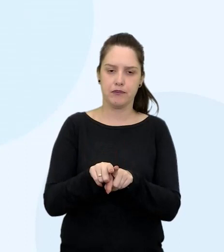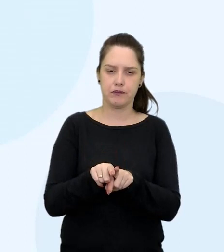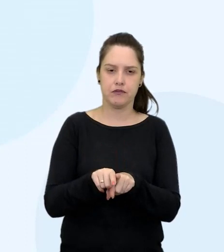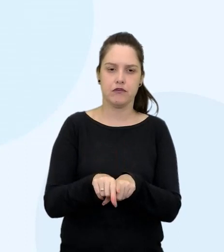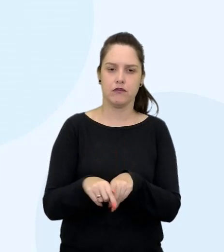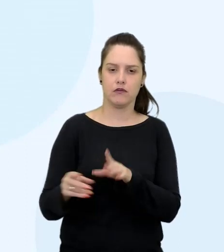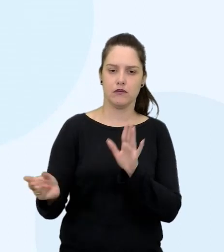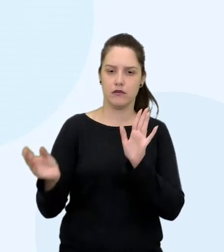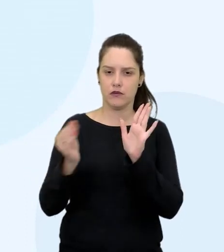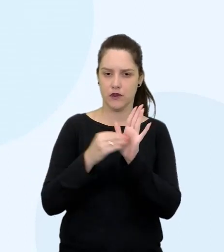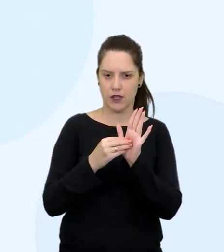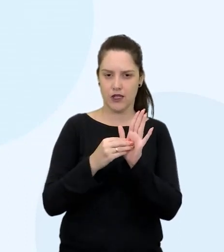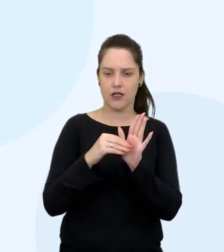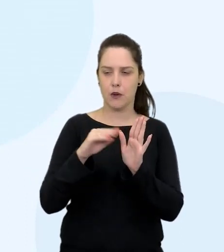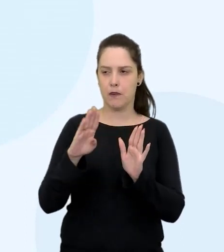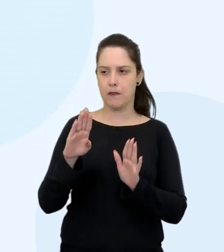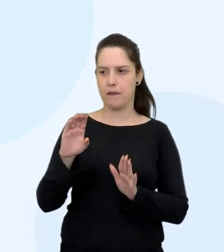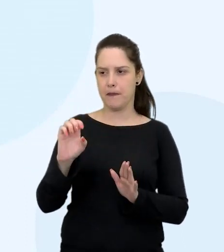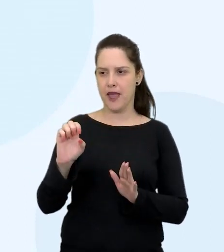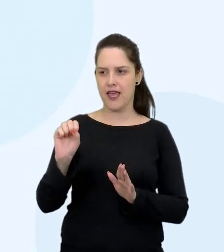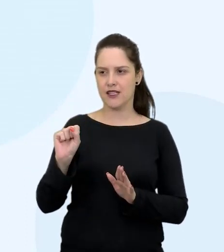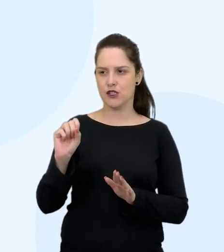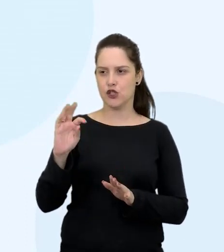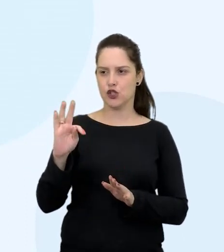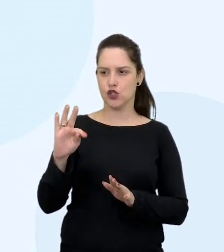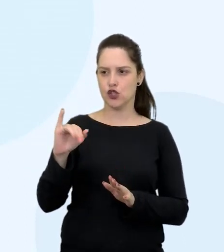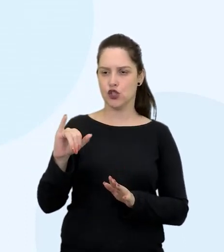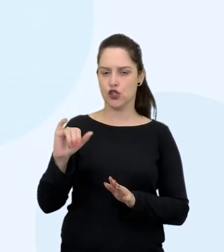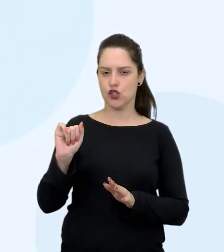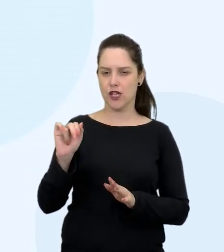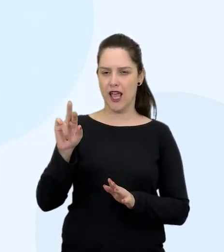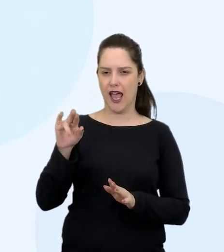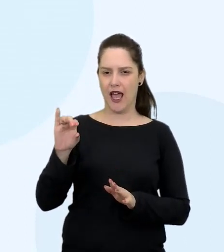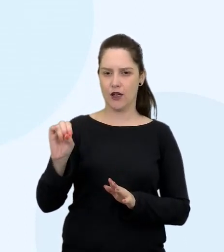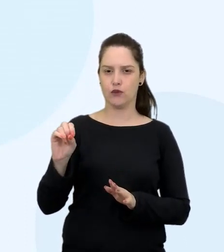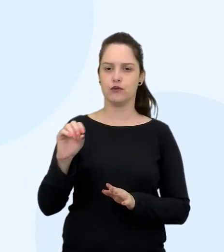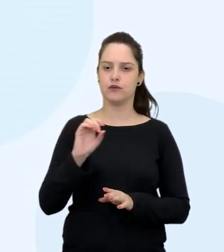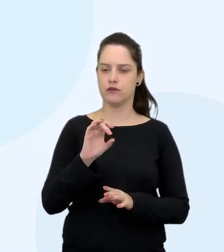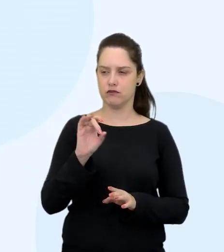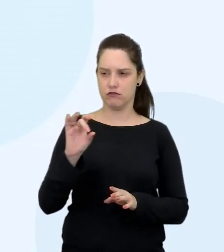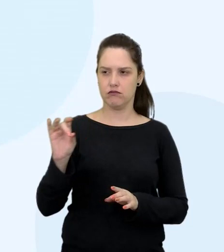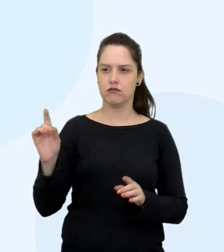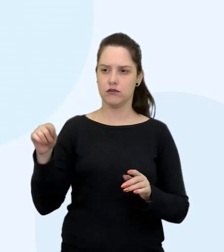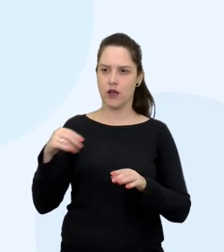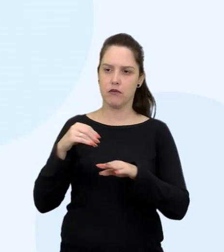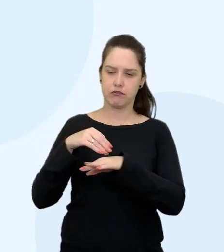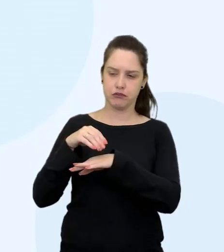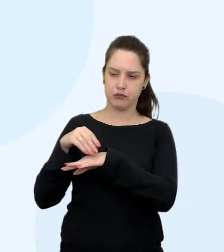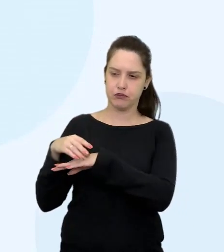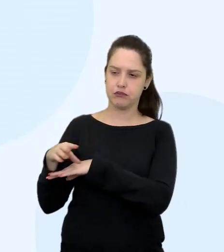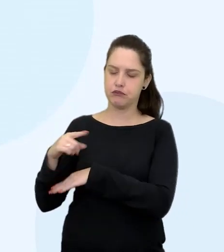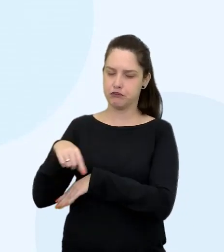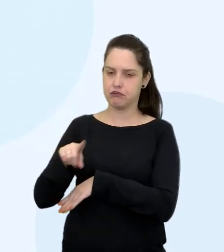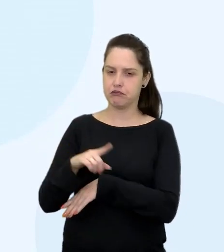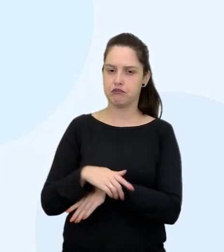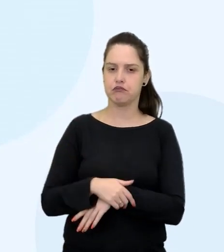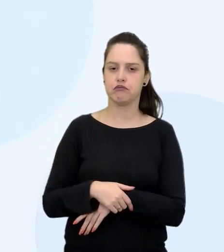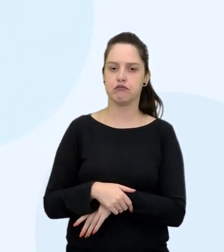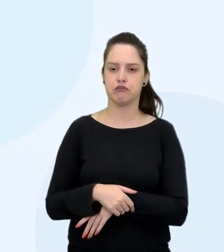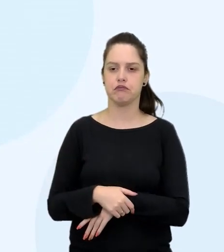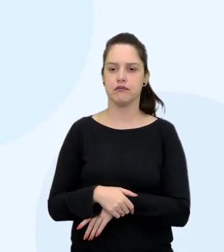mas também tem os bestiários, né? E por aí vai, né? End of the Game é outro final del juego, tá certo a pronúncia em espanhol? Sim, final del